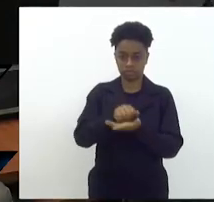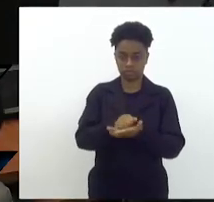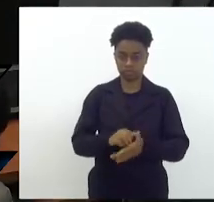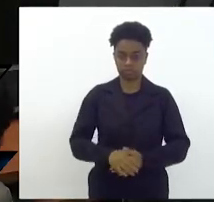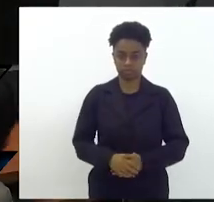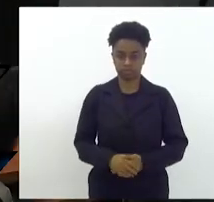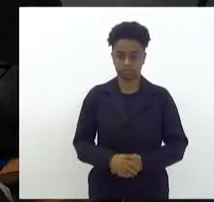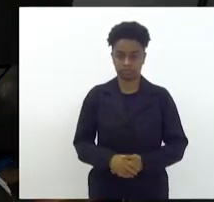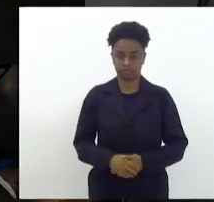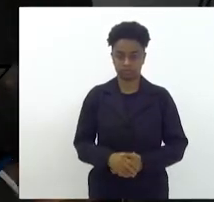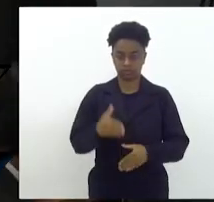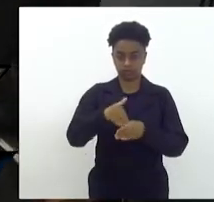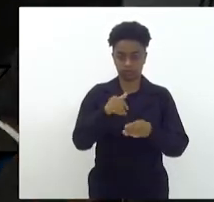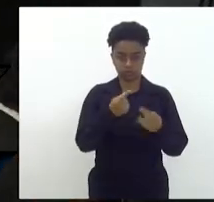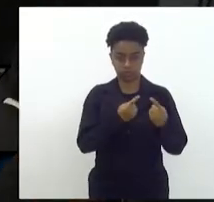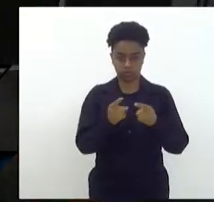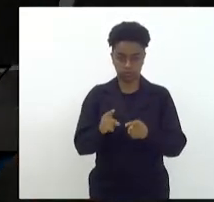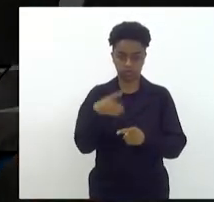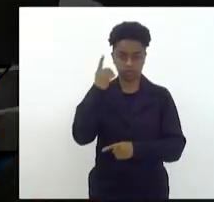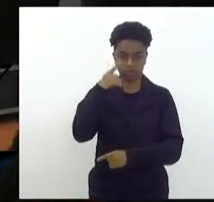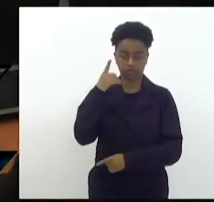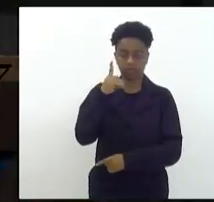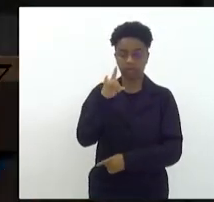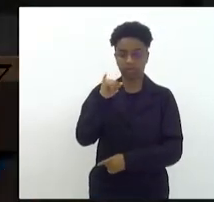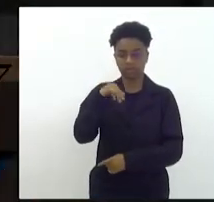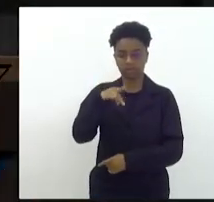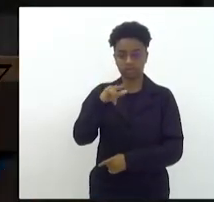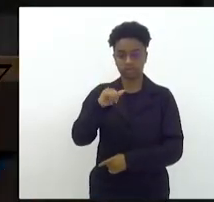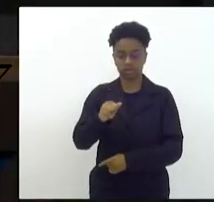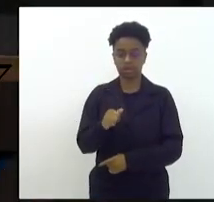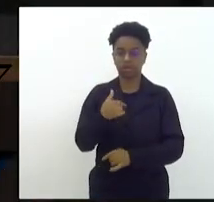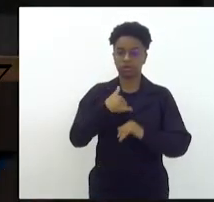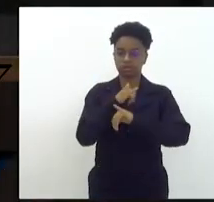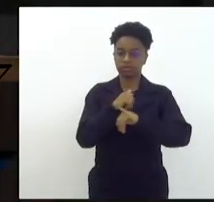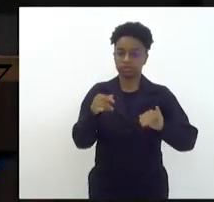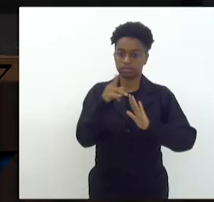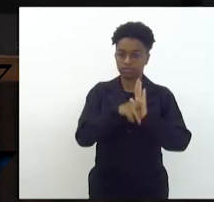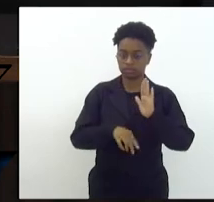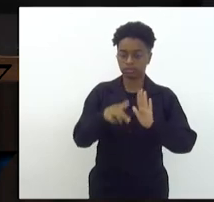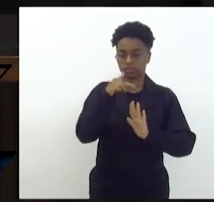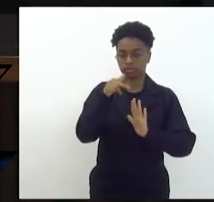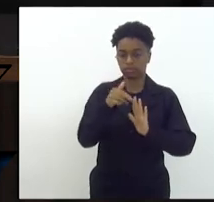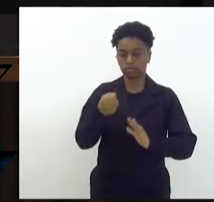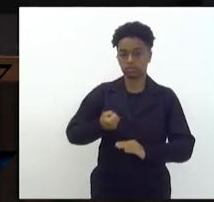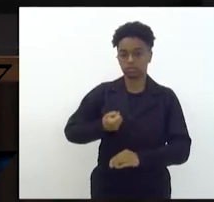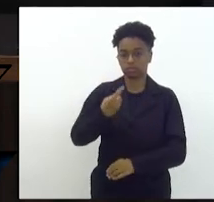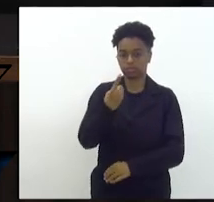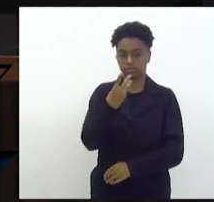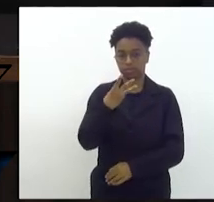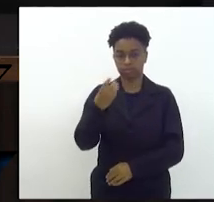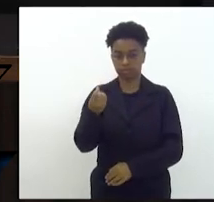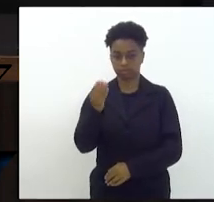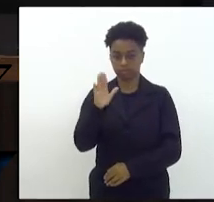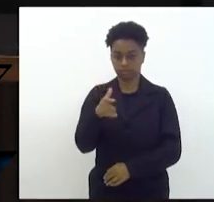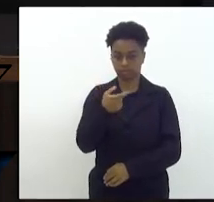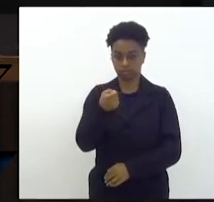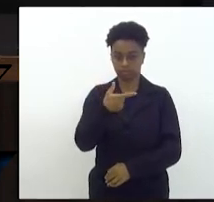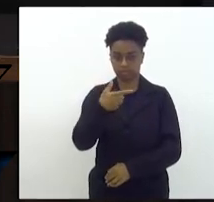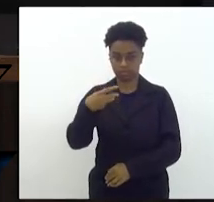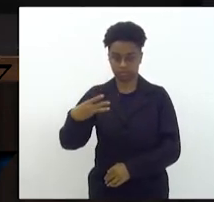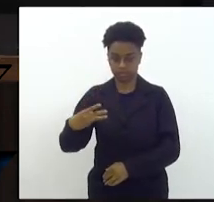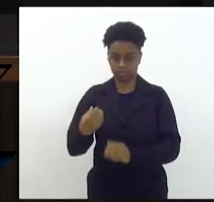vosso contrário deputada índia melão anuncio o projeto de resolução número 136 2023